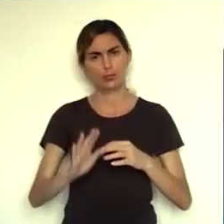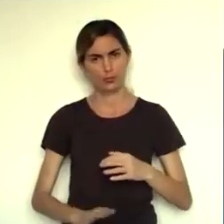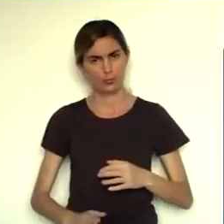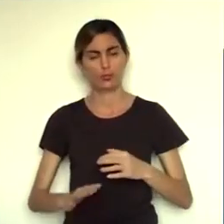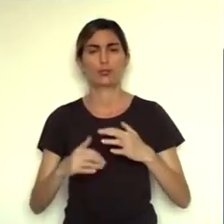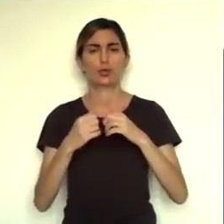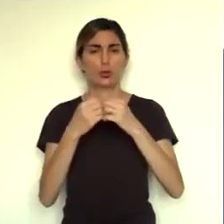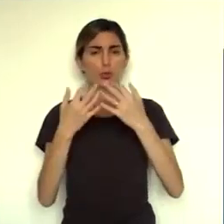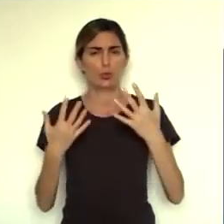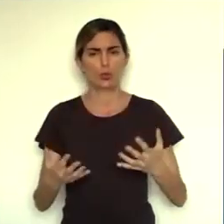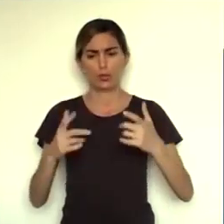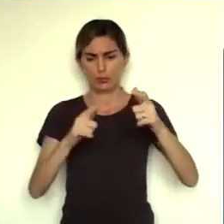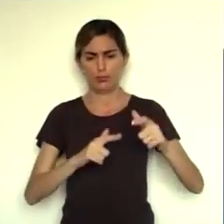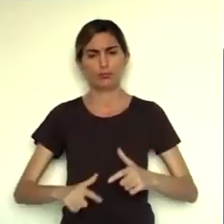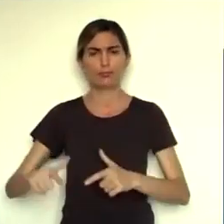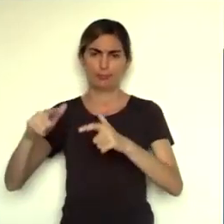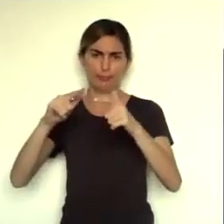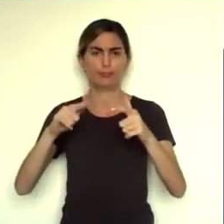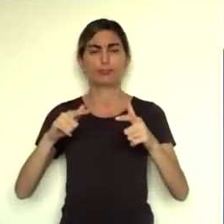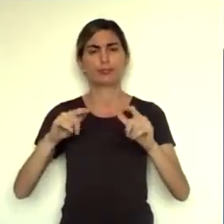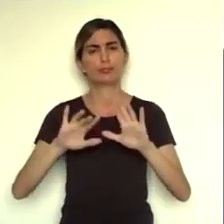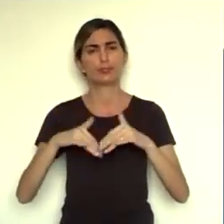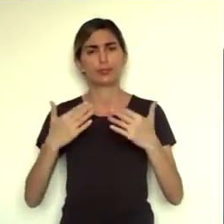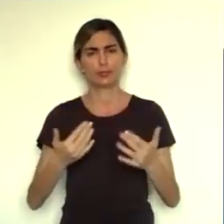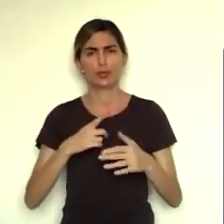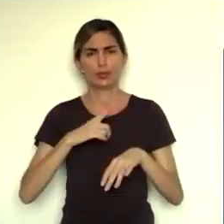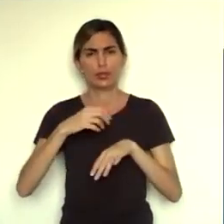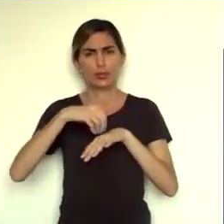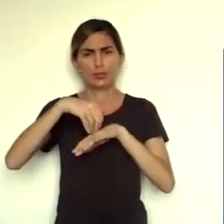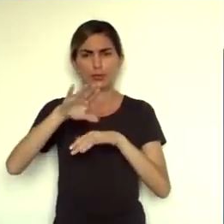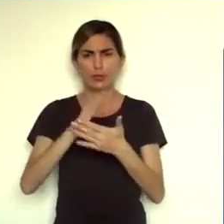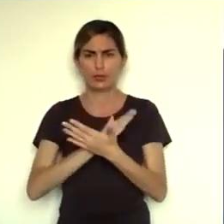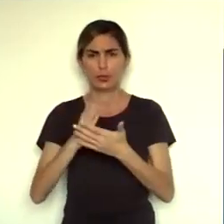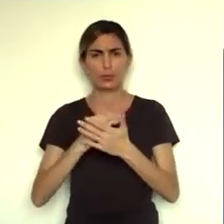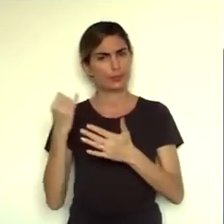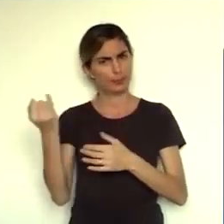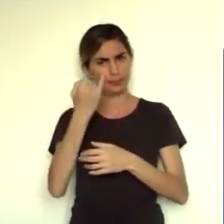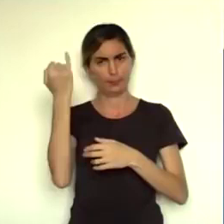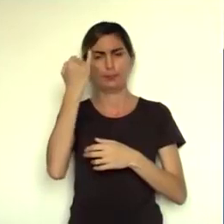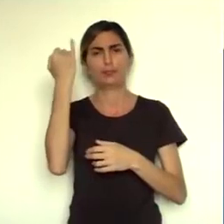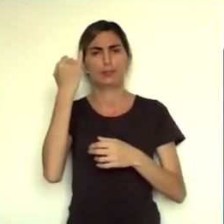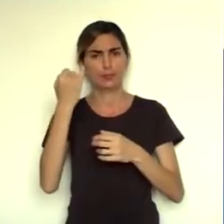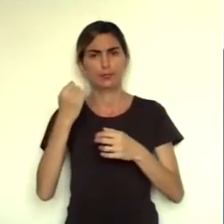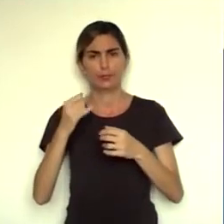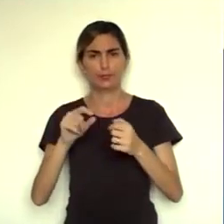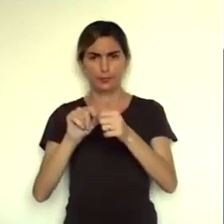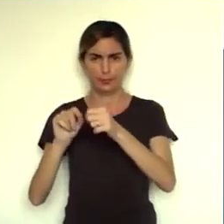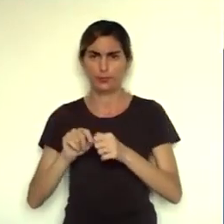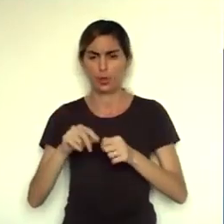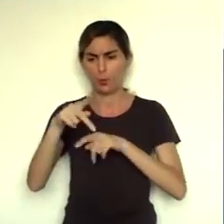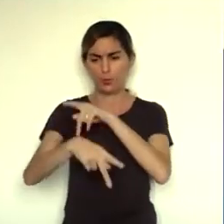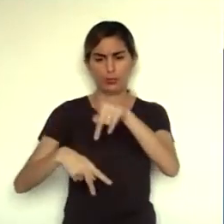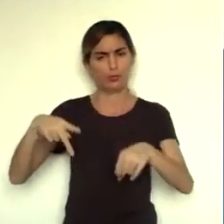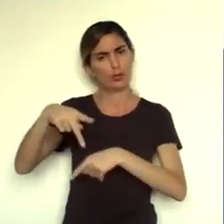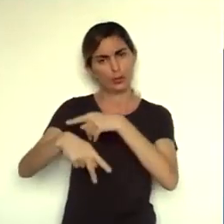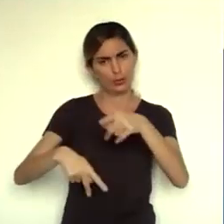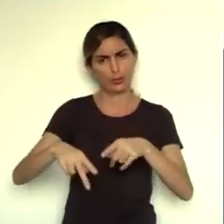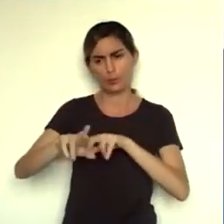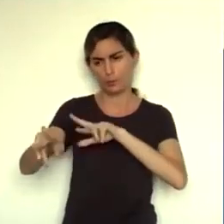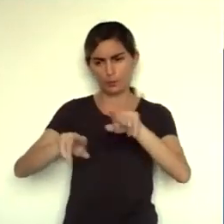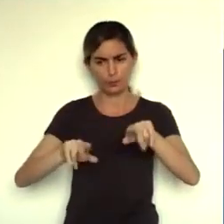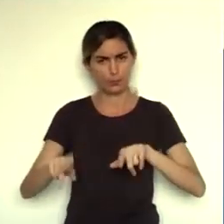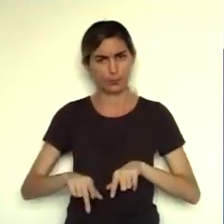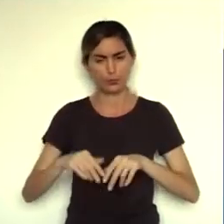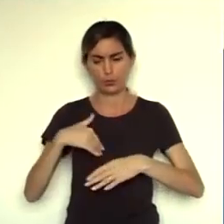Brasil, enquanto um território consolidado. Então, a gente traz alguns elementos importantes nessa composição